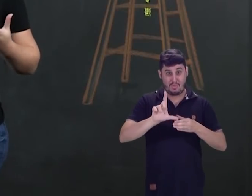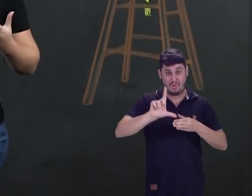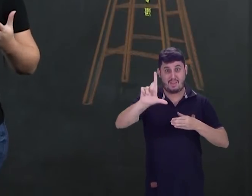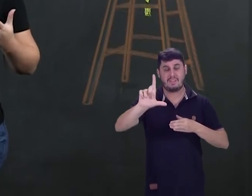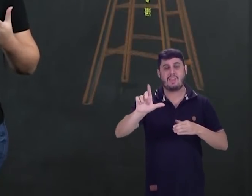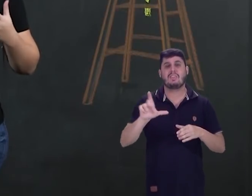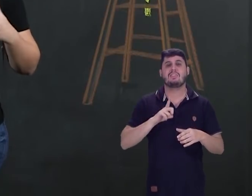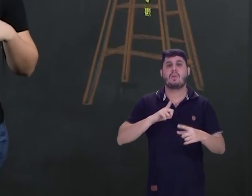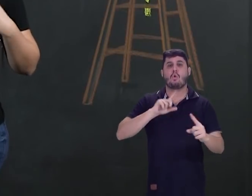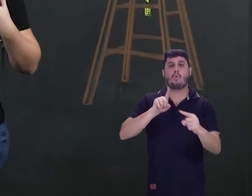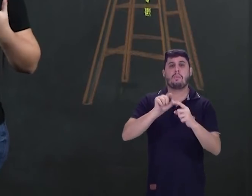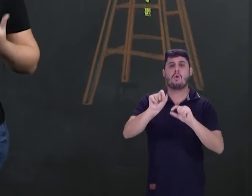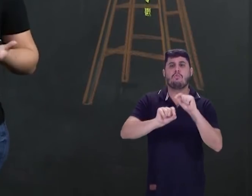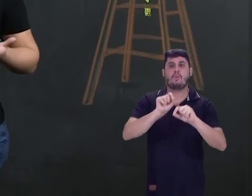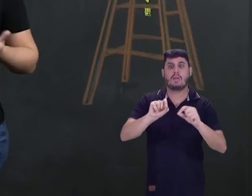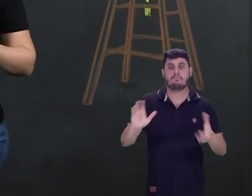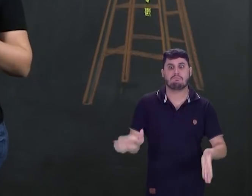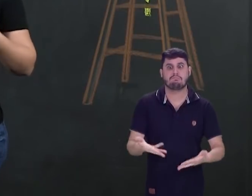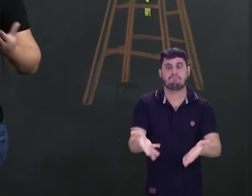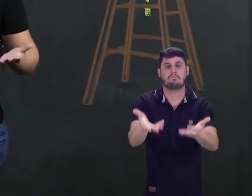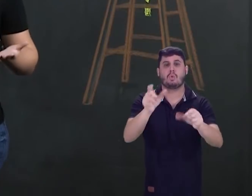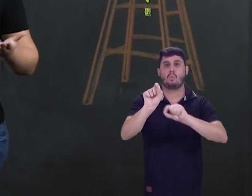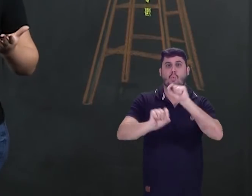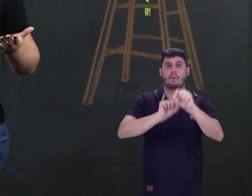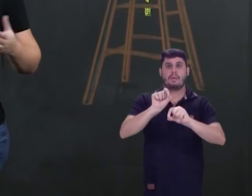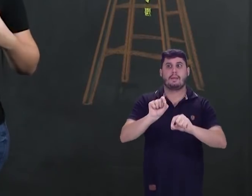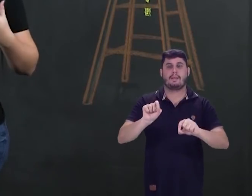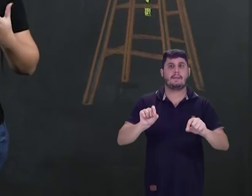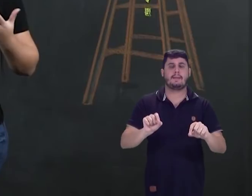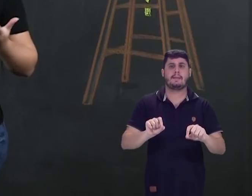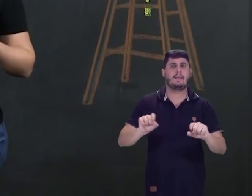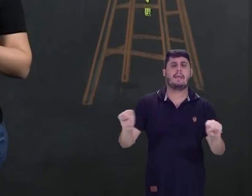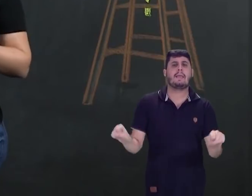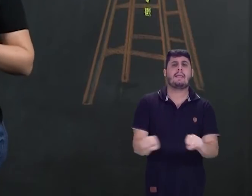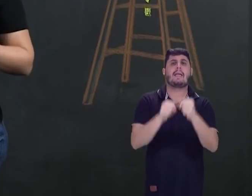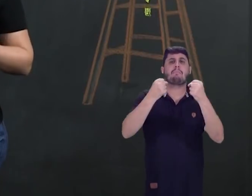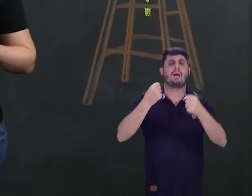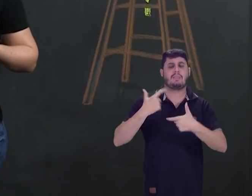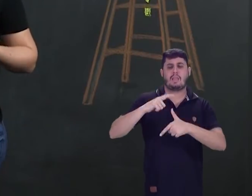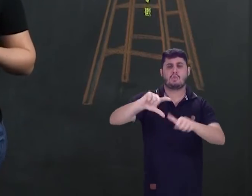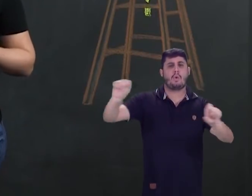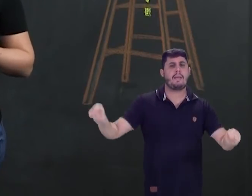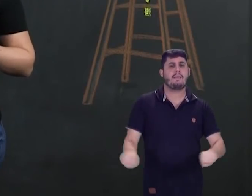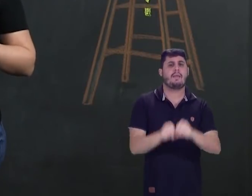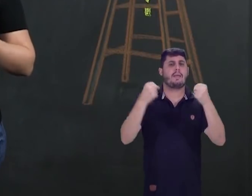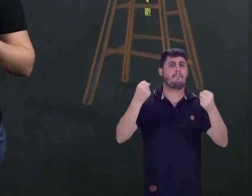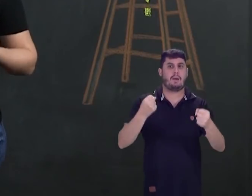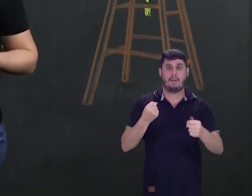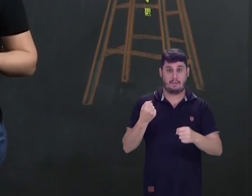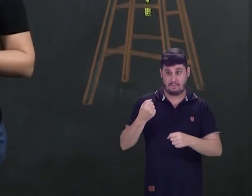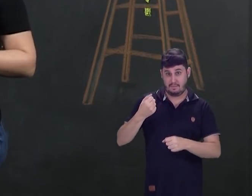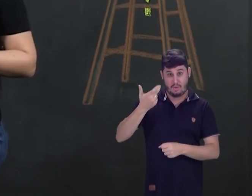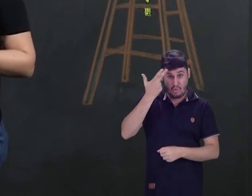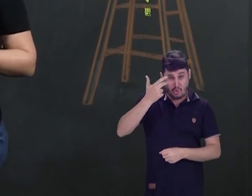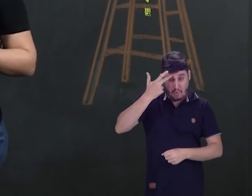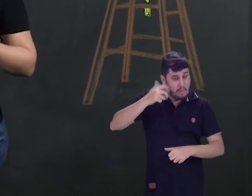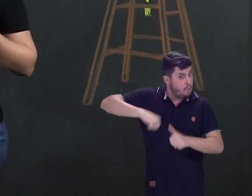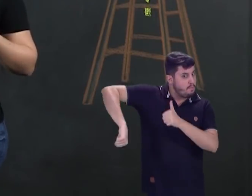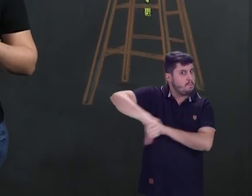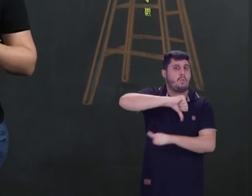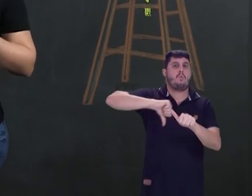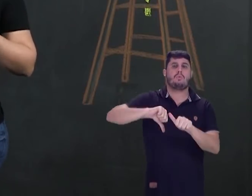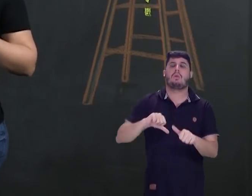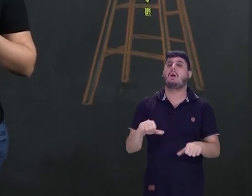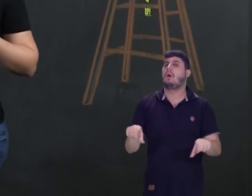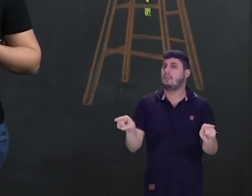mas parecia que estava tudo ficando tão banal, qualquer coisa era arte, a crítica se impressionava com quase tudo.